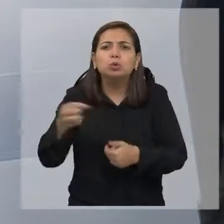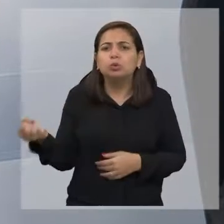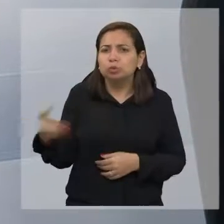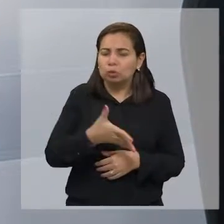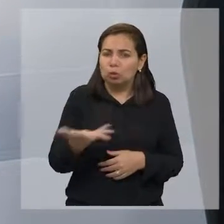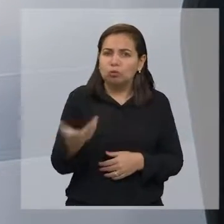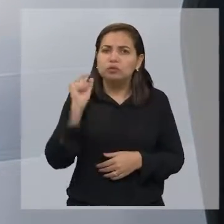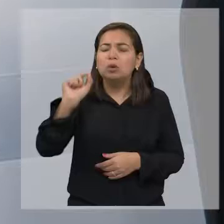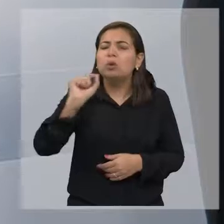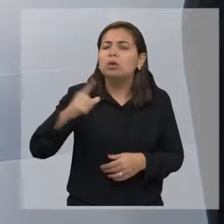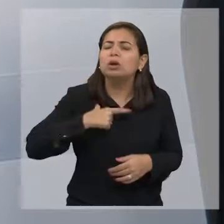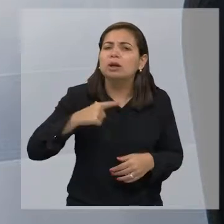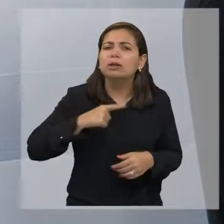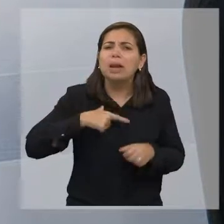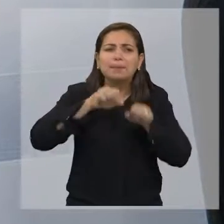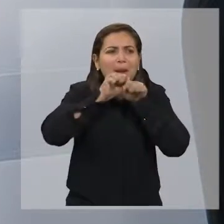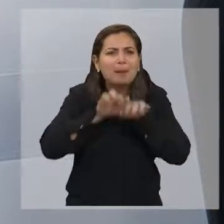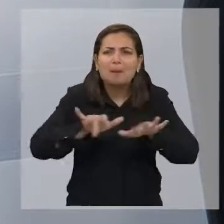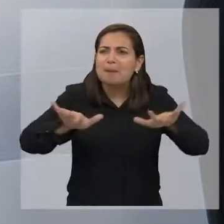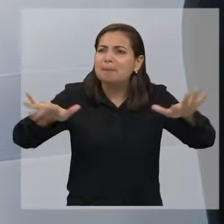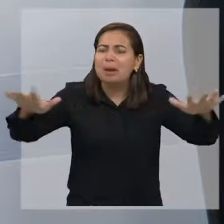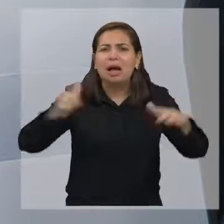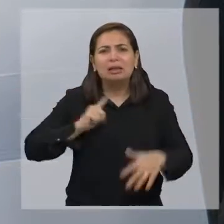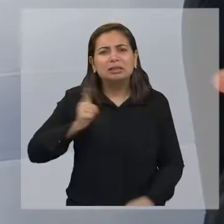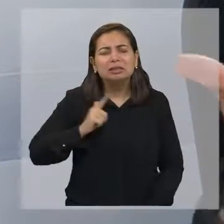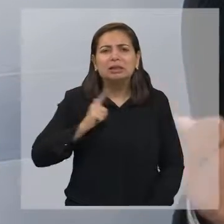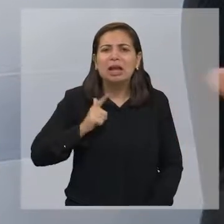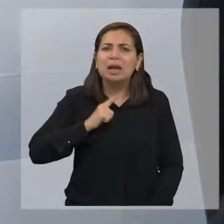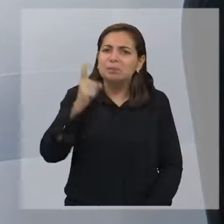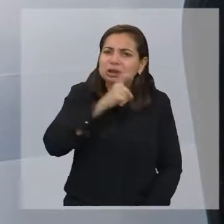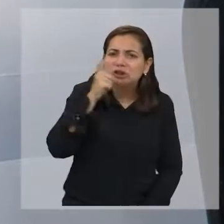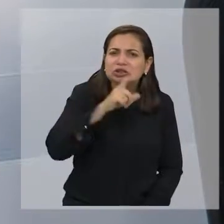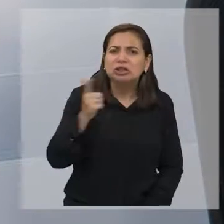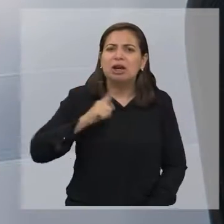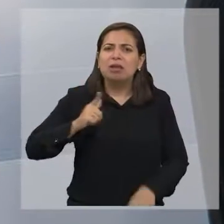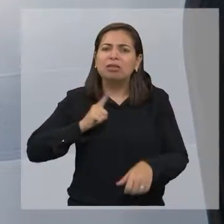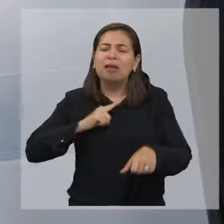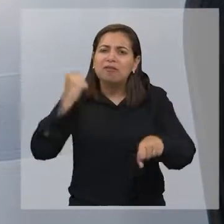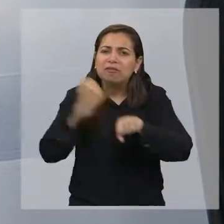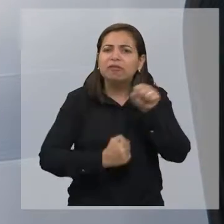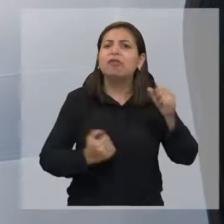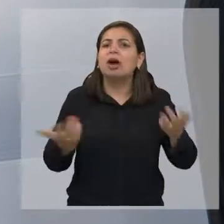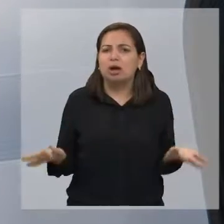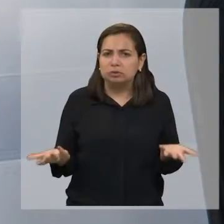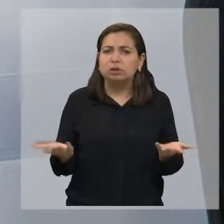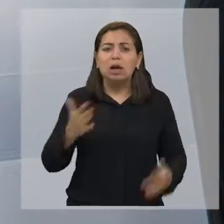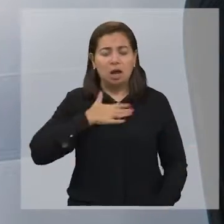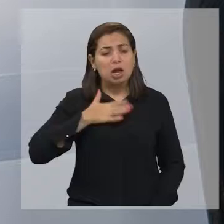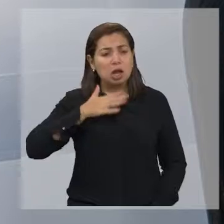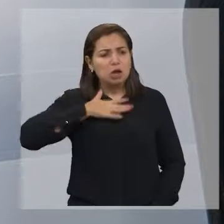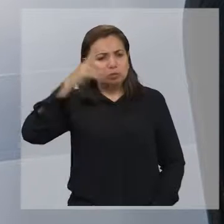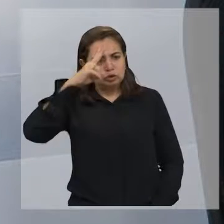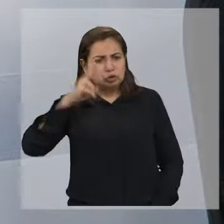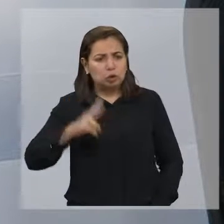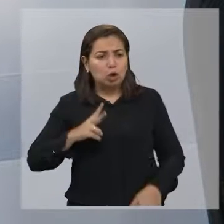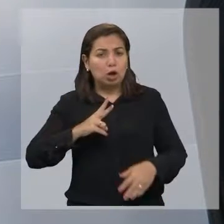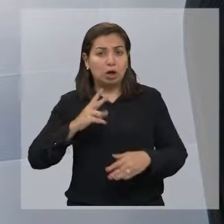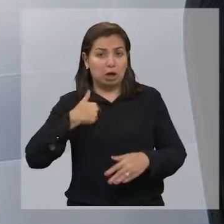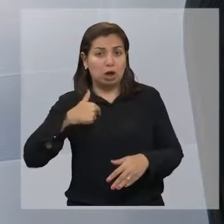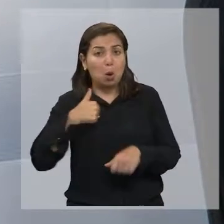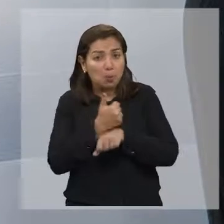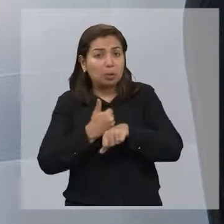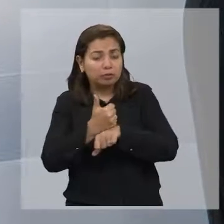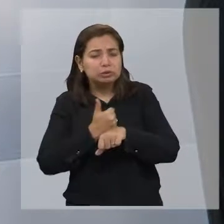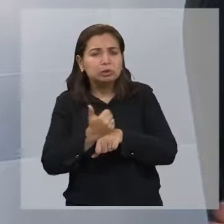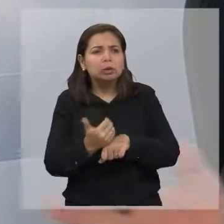na proliferação de mentiras, de farsas. Você como jornalista, eu como historiador, ambos temos um elemento que